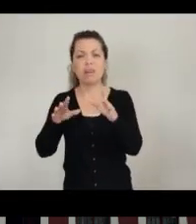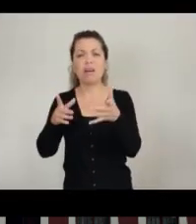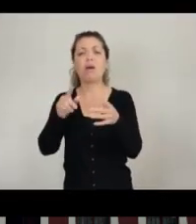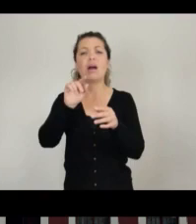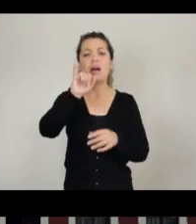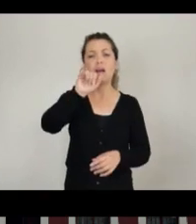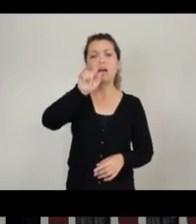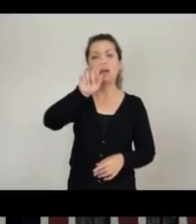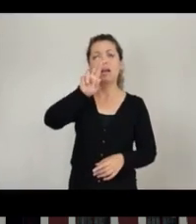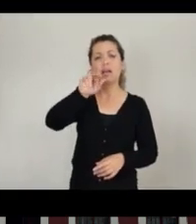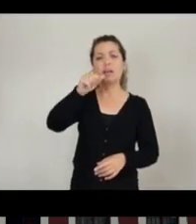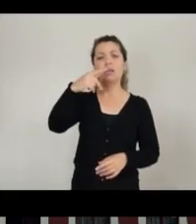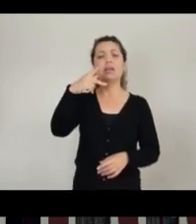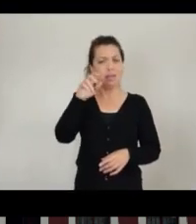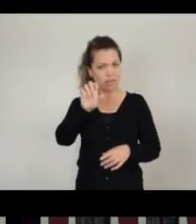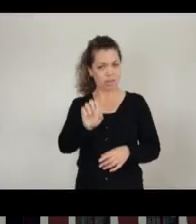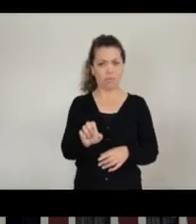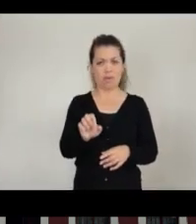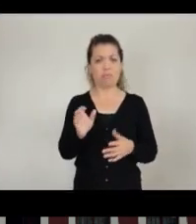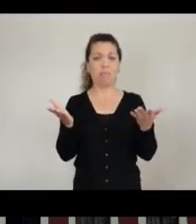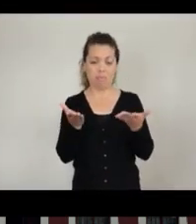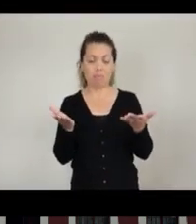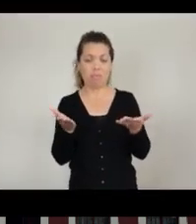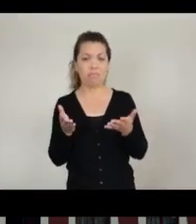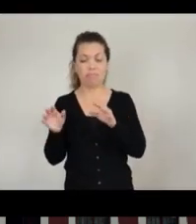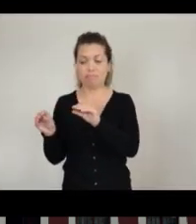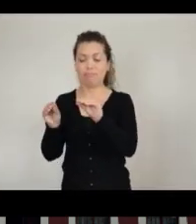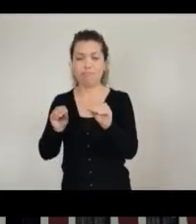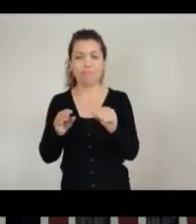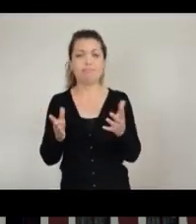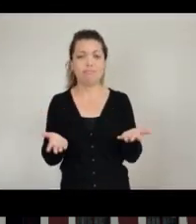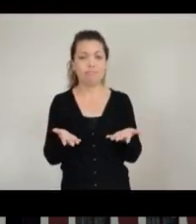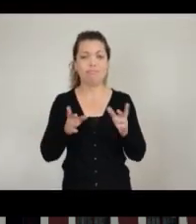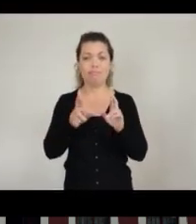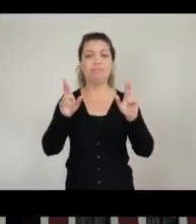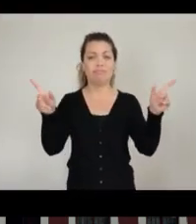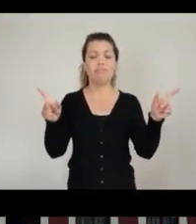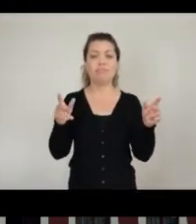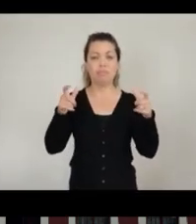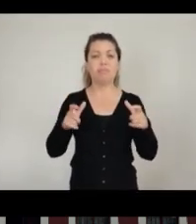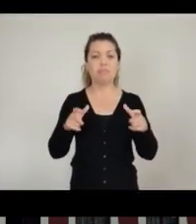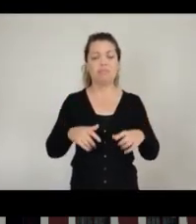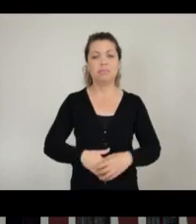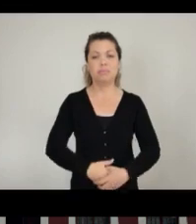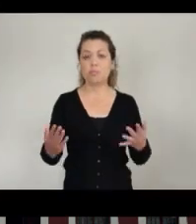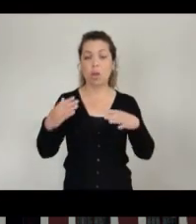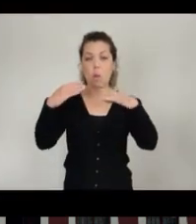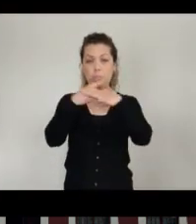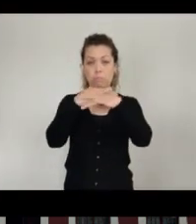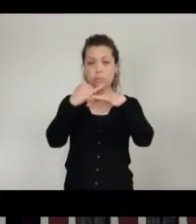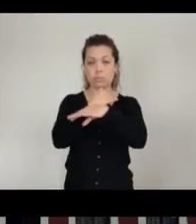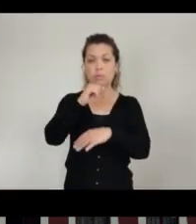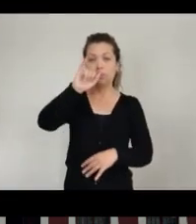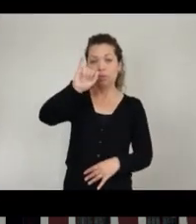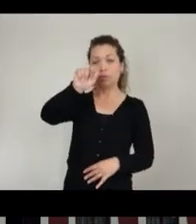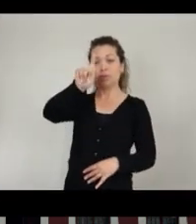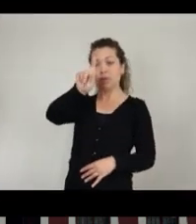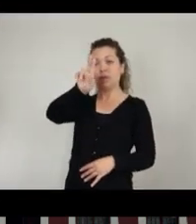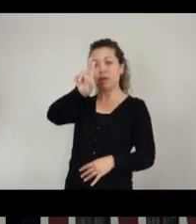os desdobramentos de tal decisão eram visíveis, pois em um livro de vereança havia indicação que os lavradores estavam